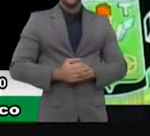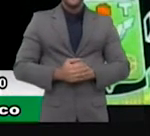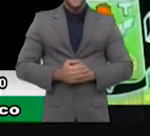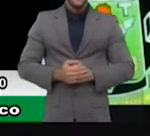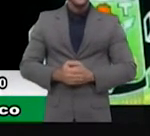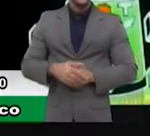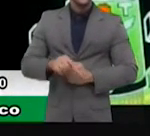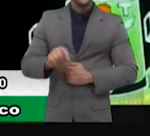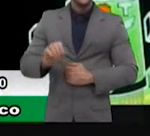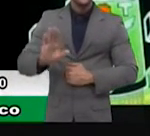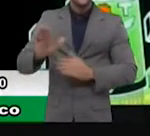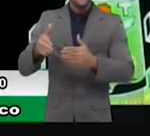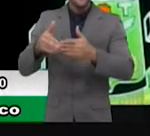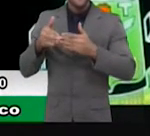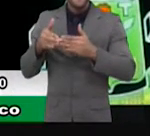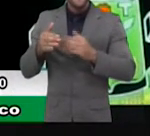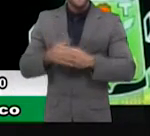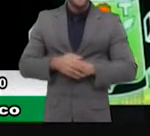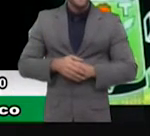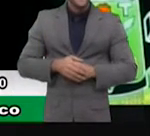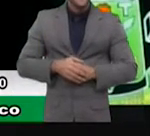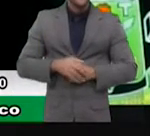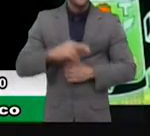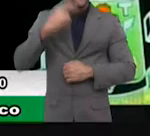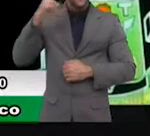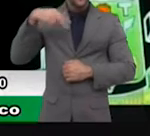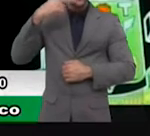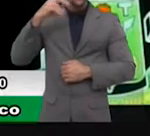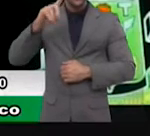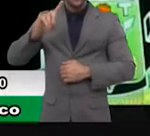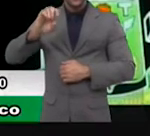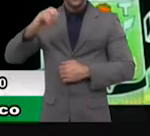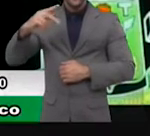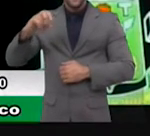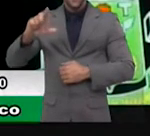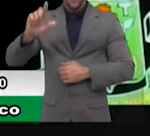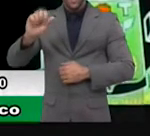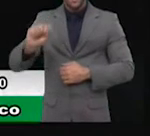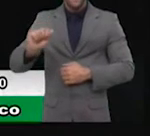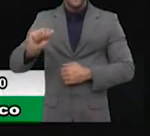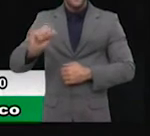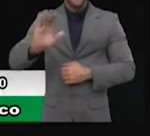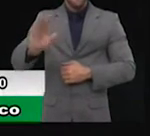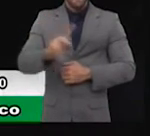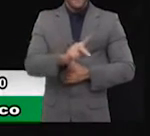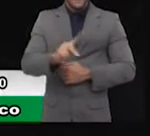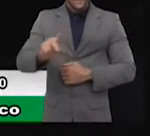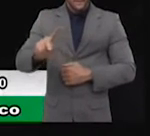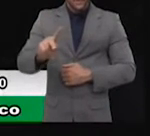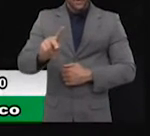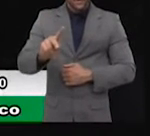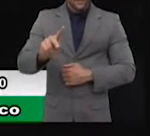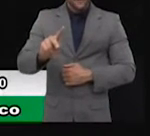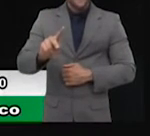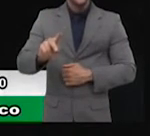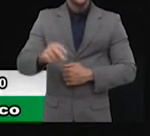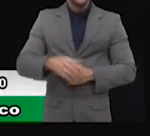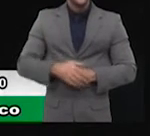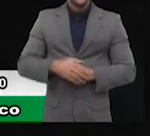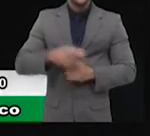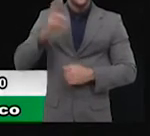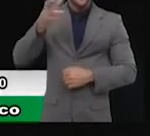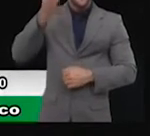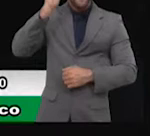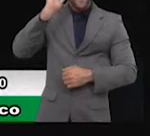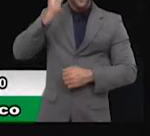Quem pediu questão de ordem? Questão de ordem, nobre vereador De Paula. Senhor presidente, vereador Ribamar, eu quero aqui